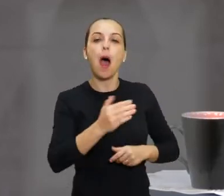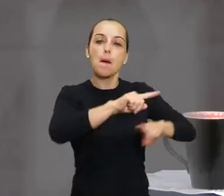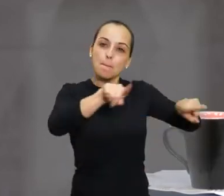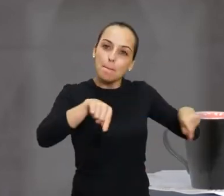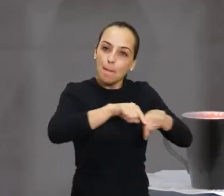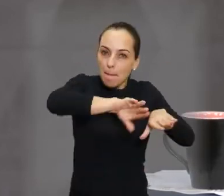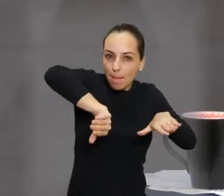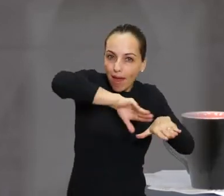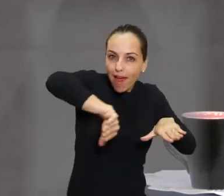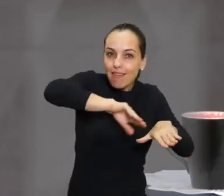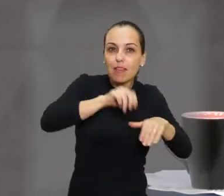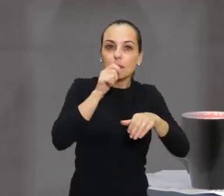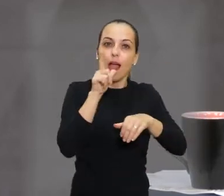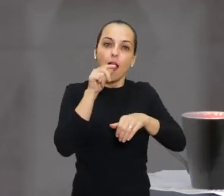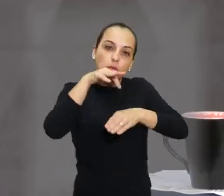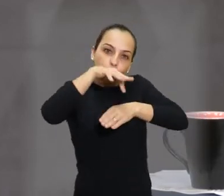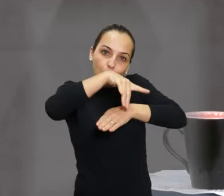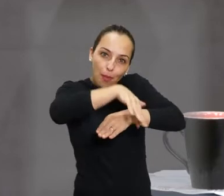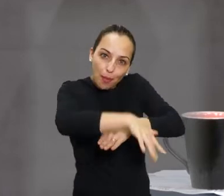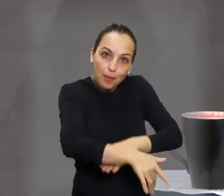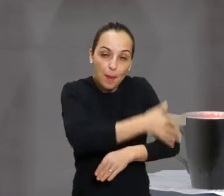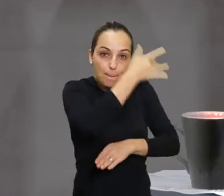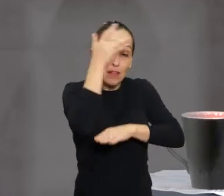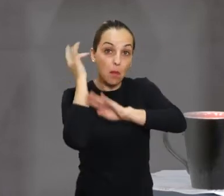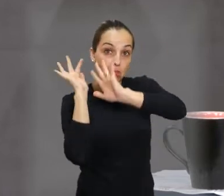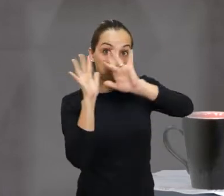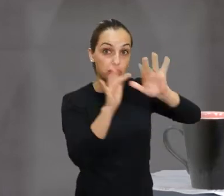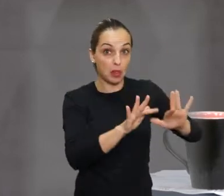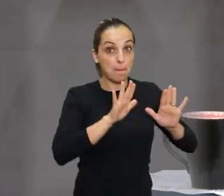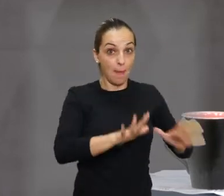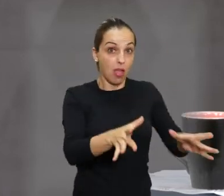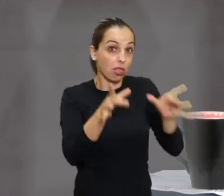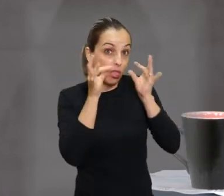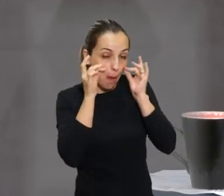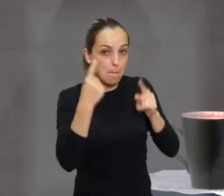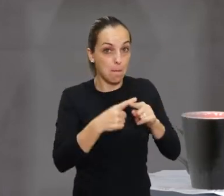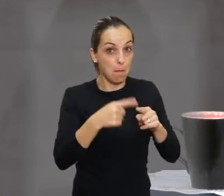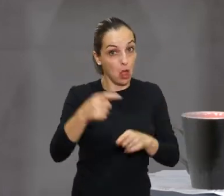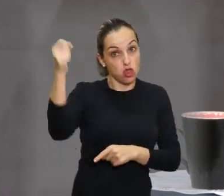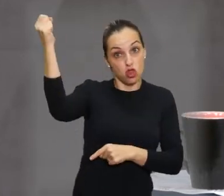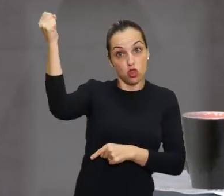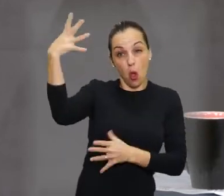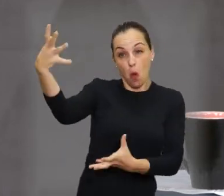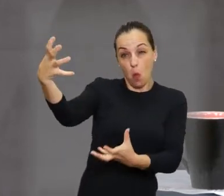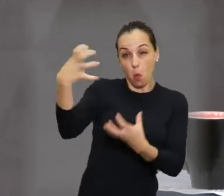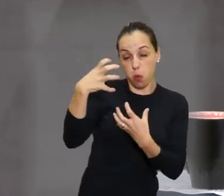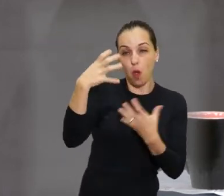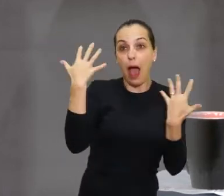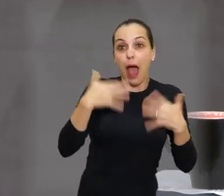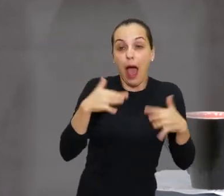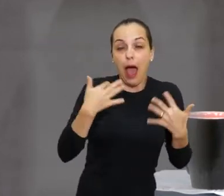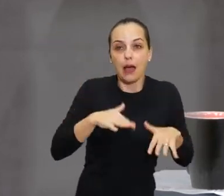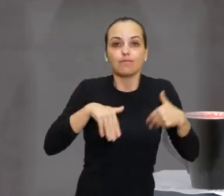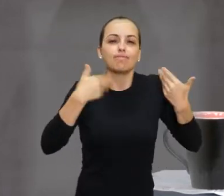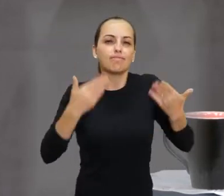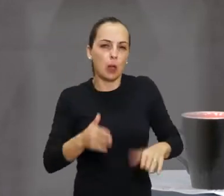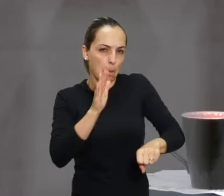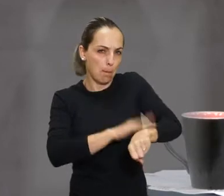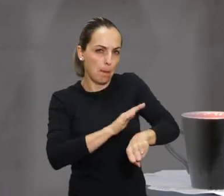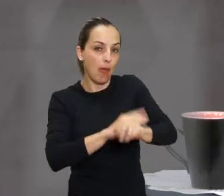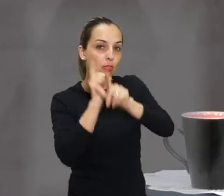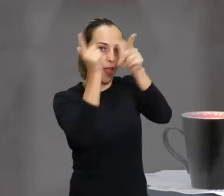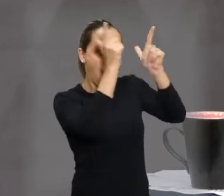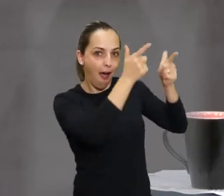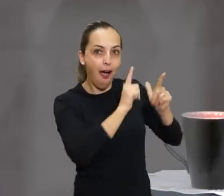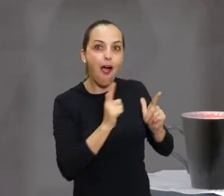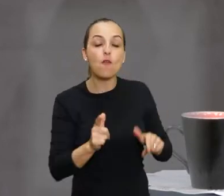descansar nas praias, piscinas e cachoeiras. Porém, é preciso ter atenção à exposição solar. Senão, o que era